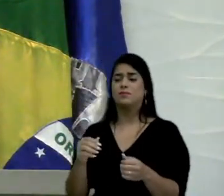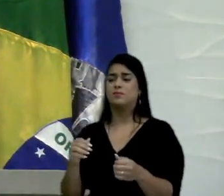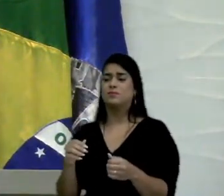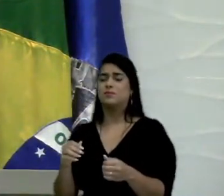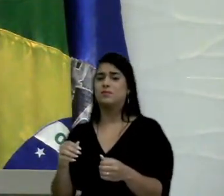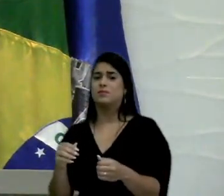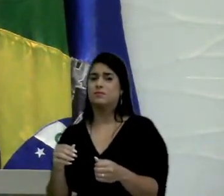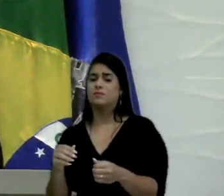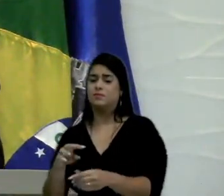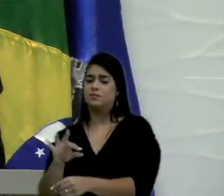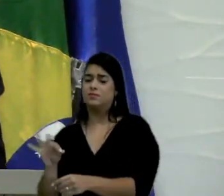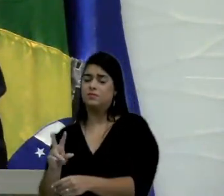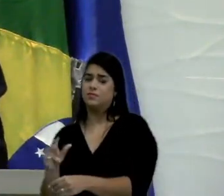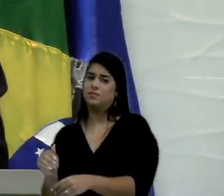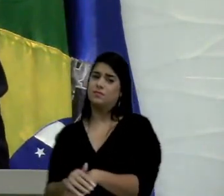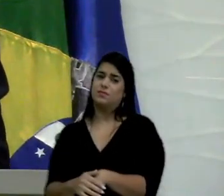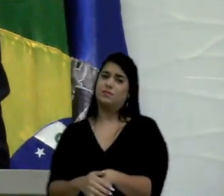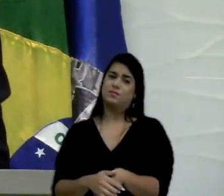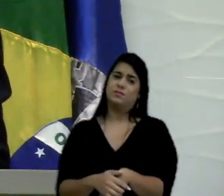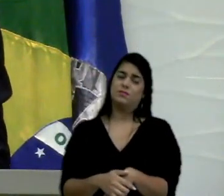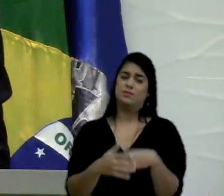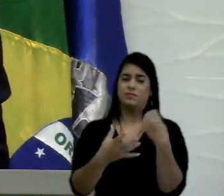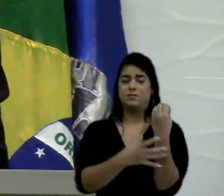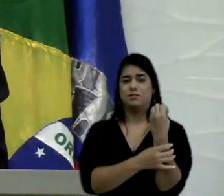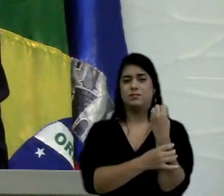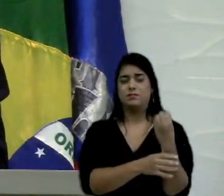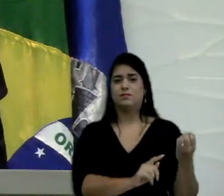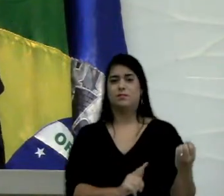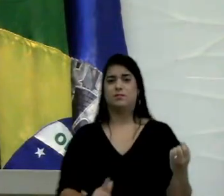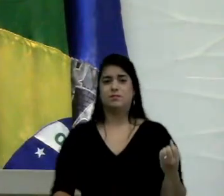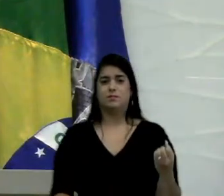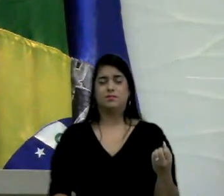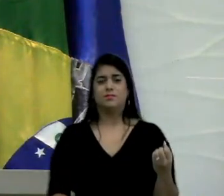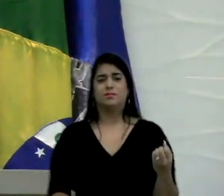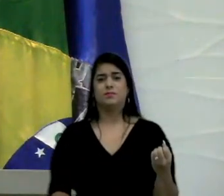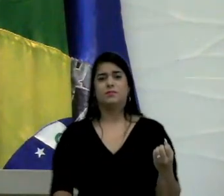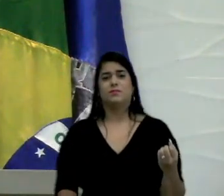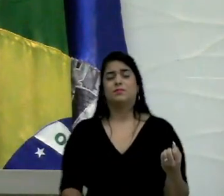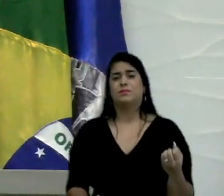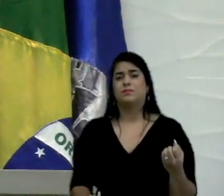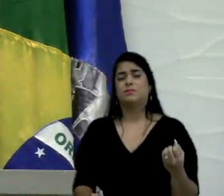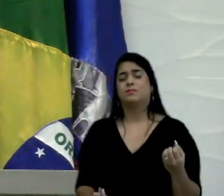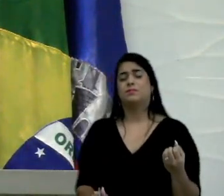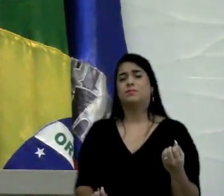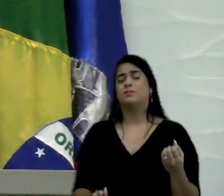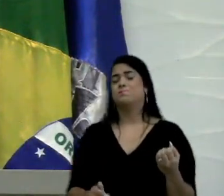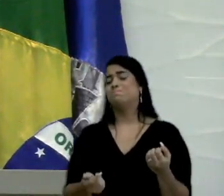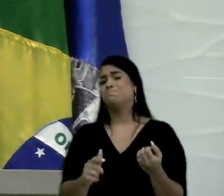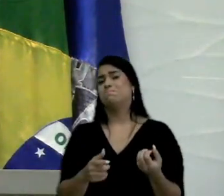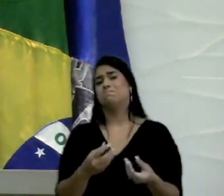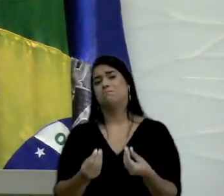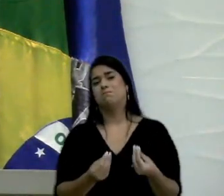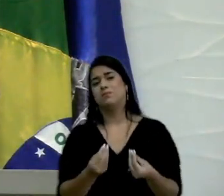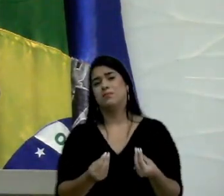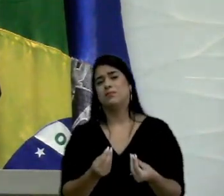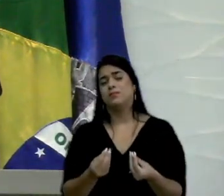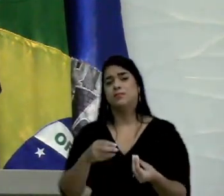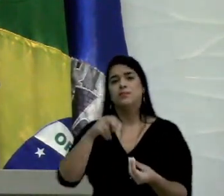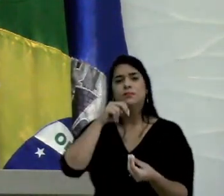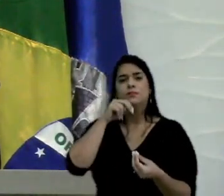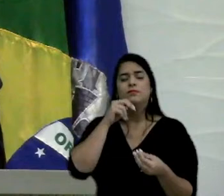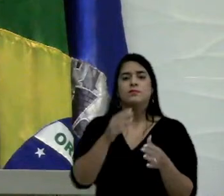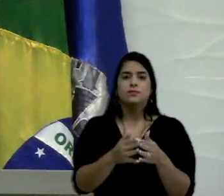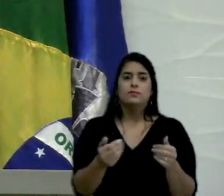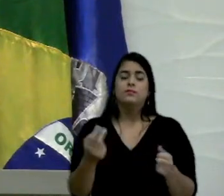foi na a Secretaria de Segurança Pública do Estado e disseram que não tinha condições de ir colega nton pediu dois